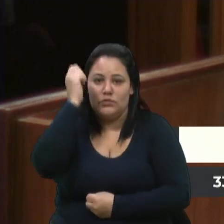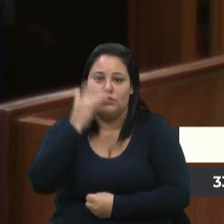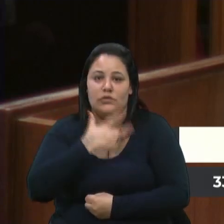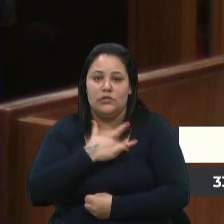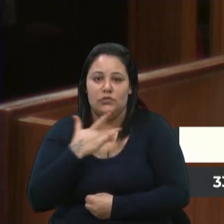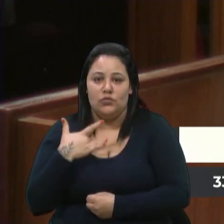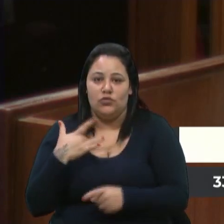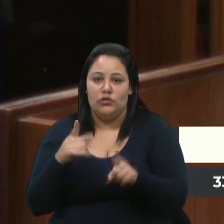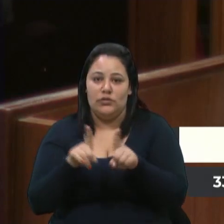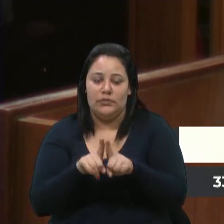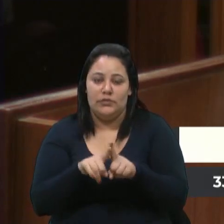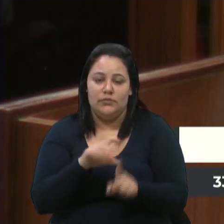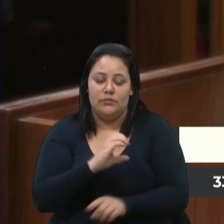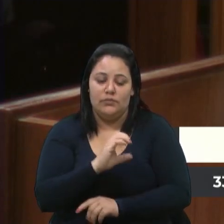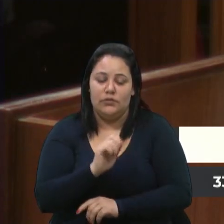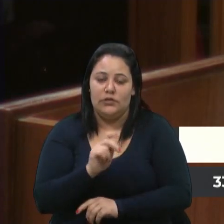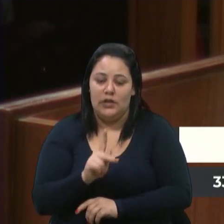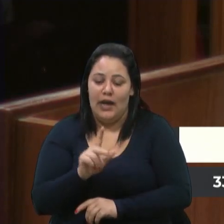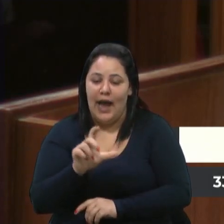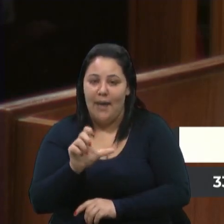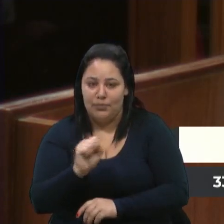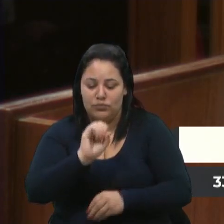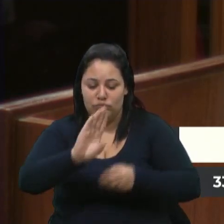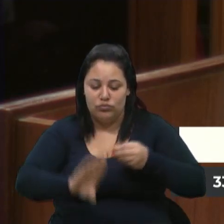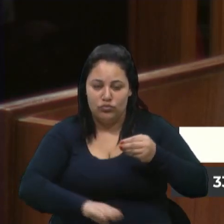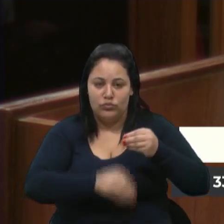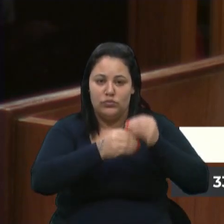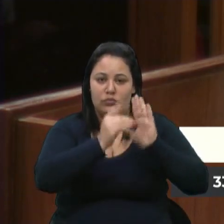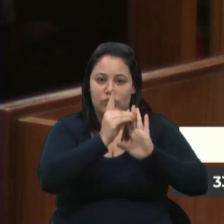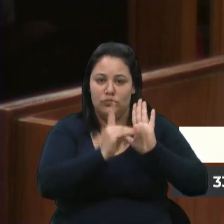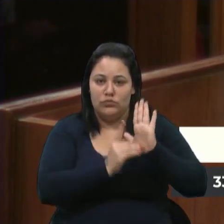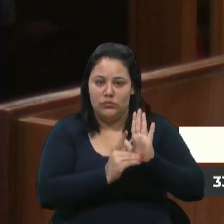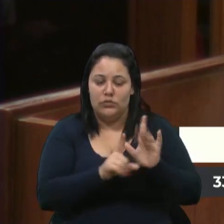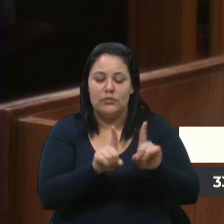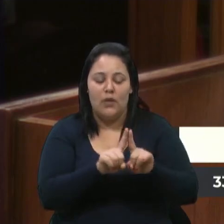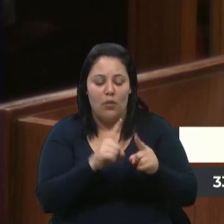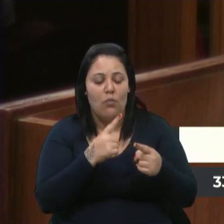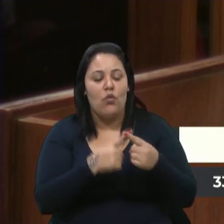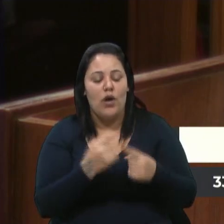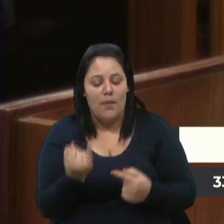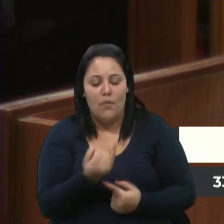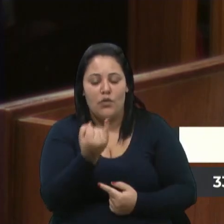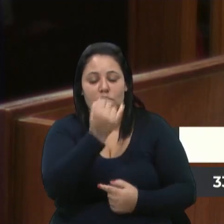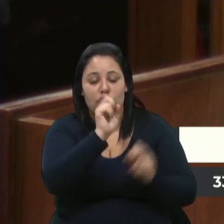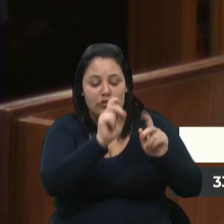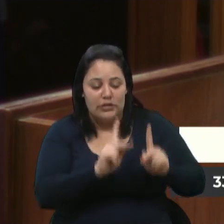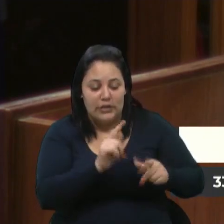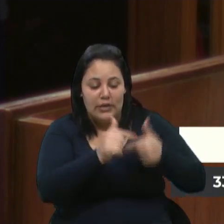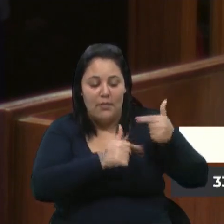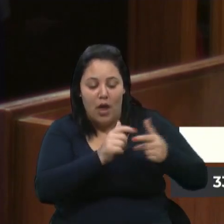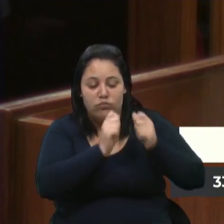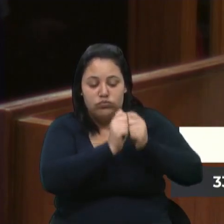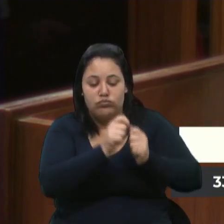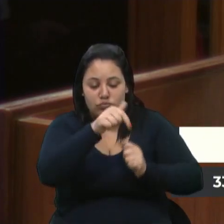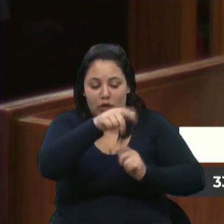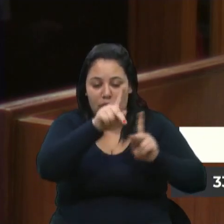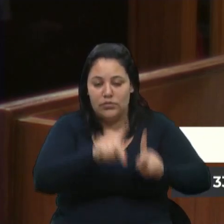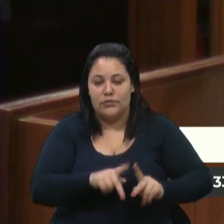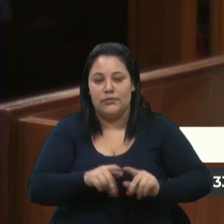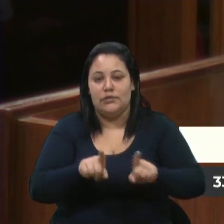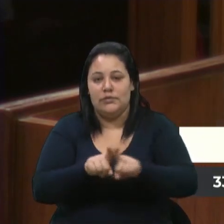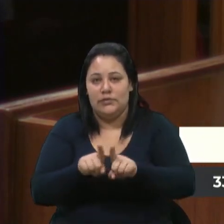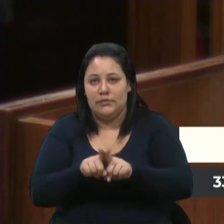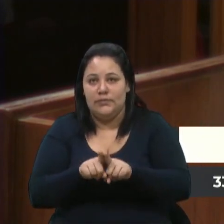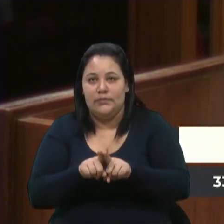seria os CAPs, também a gente fez esse adendo no decreto, porque é importante quem trabalha com essas pessoas, e